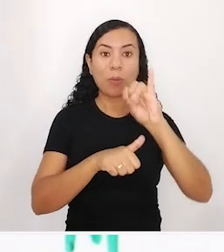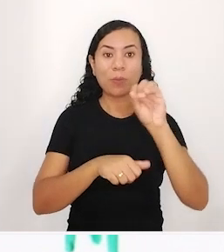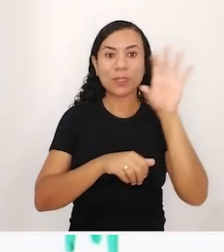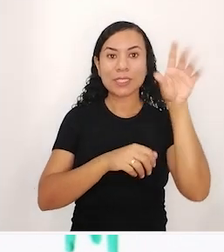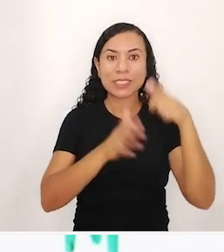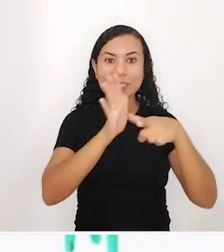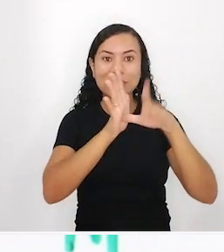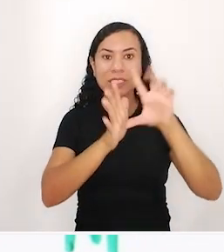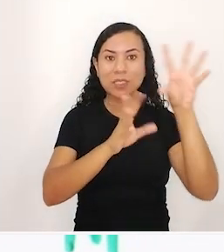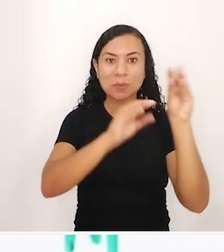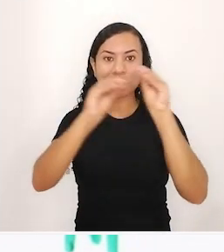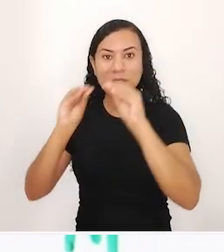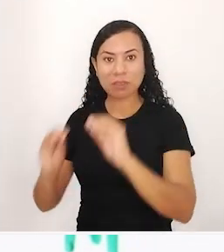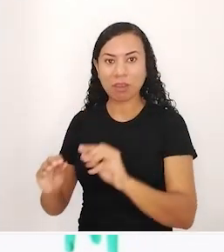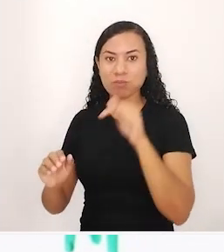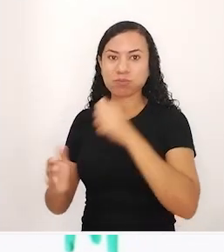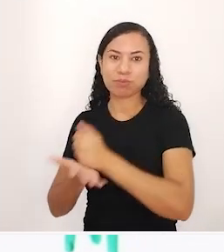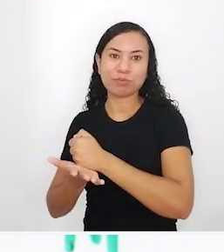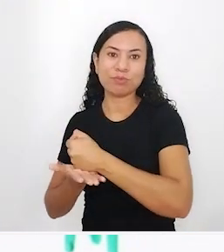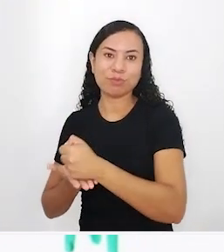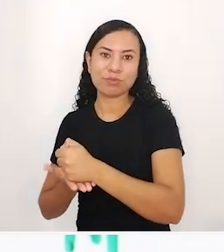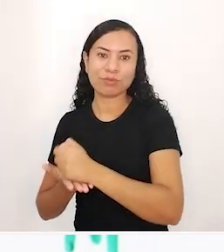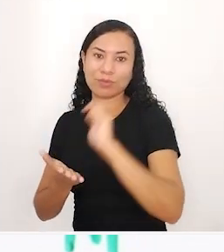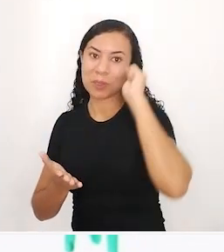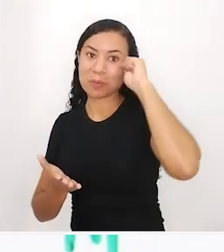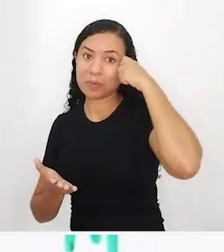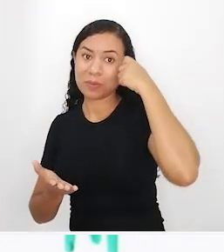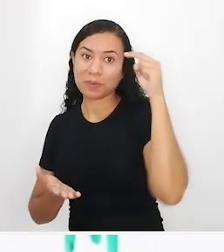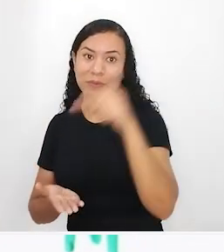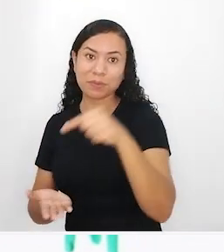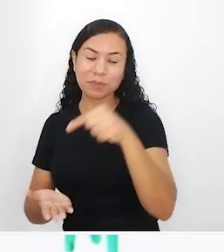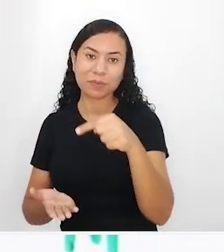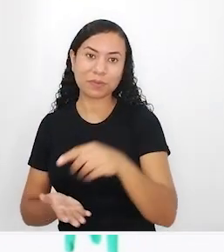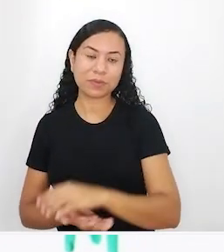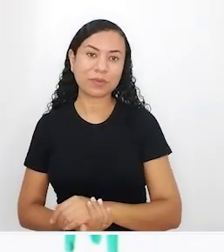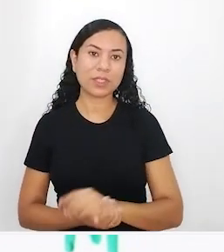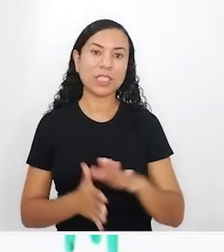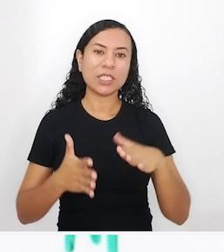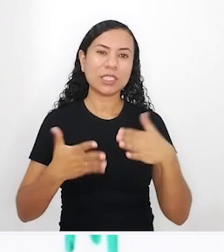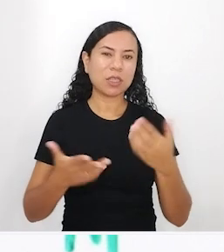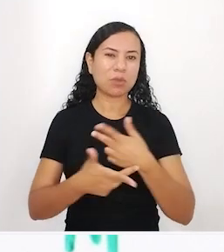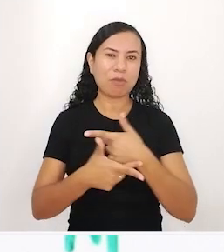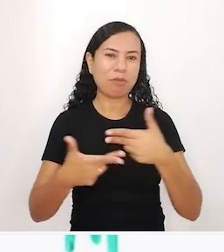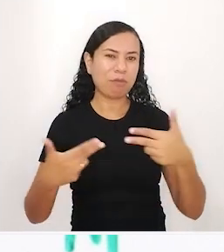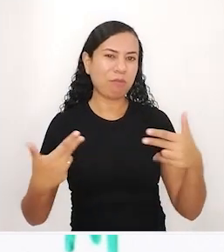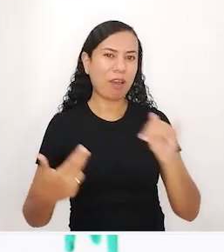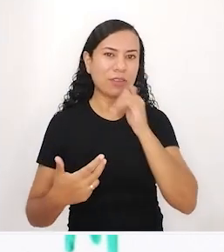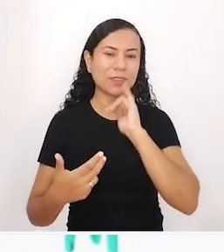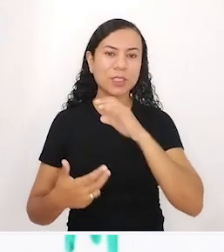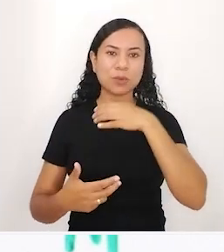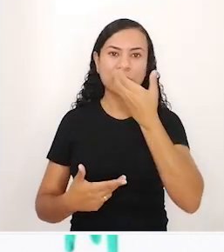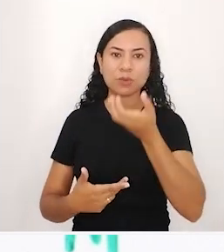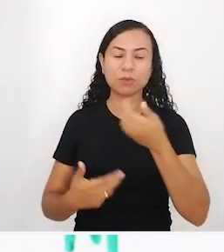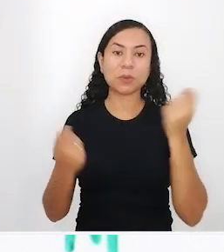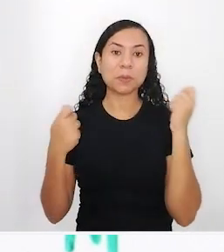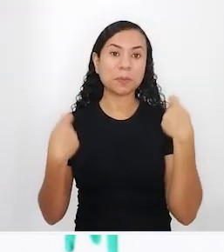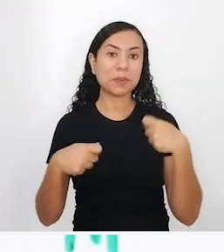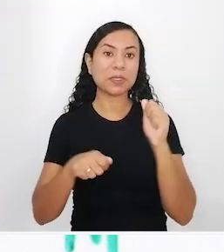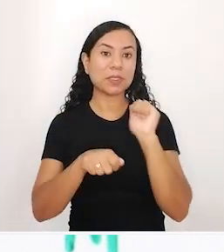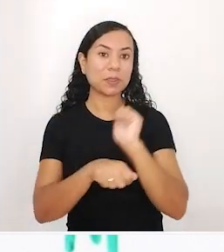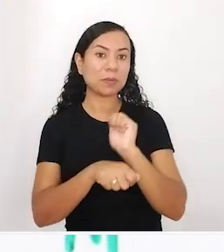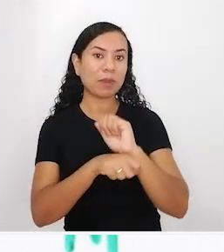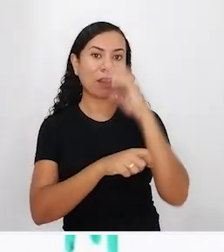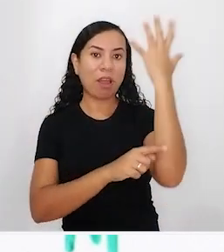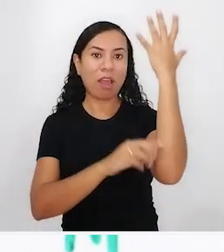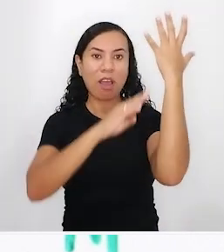ou seja, elas vão estragar sem ficarem gostosas antes. Por isso, morangos, abacaxi, figo e citros precisam ser